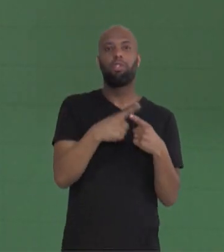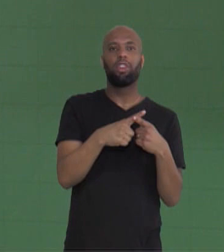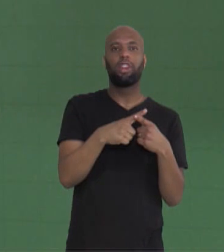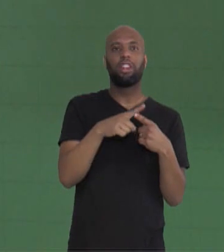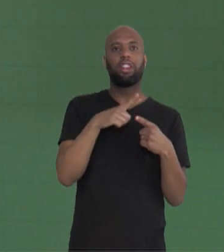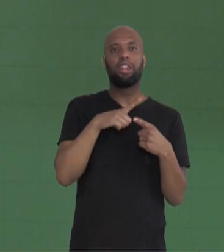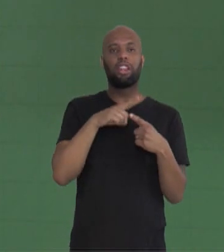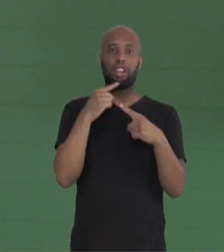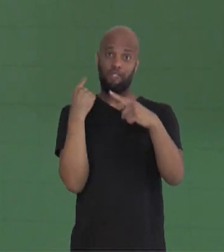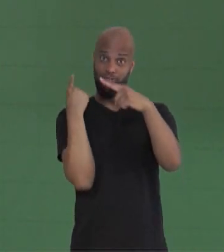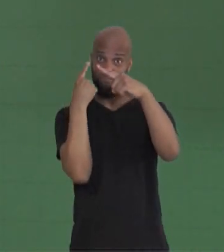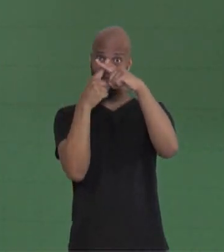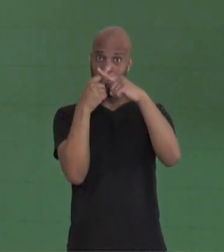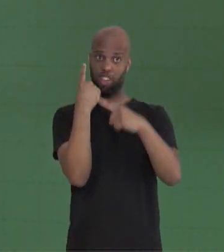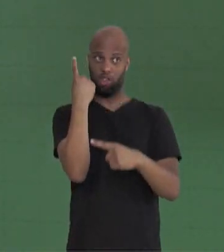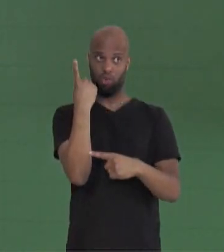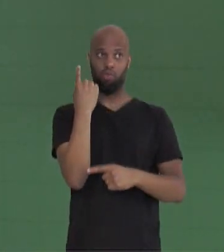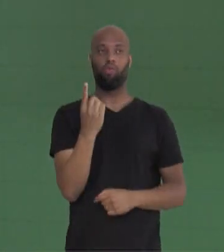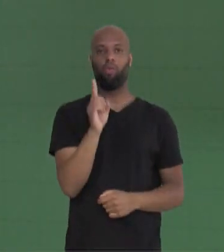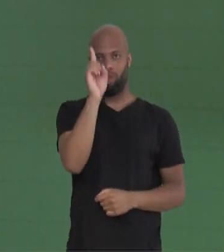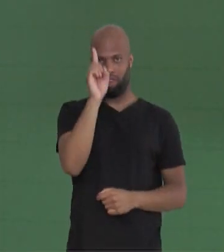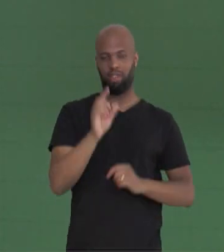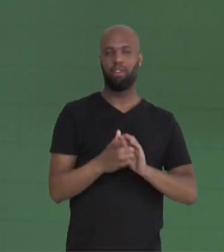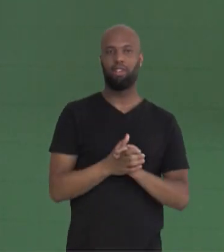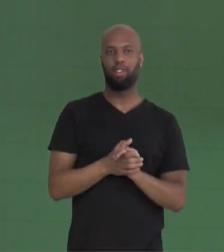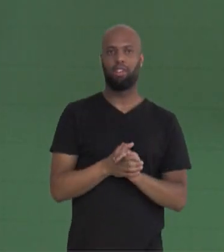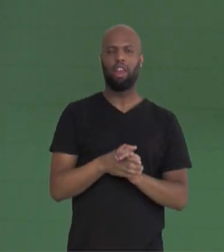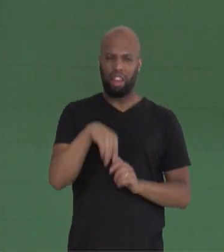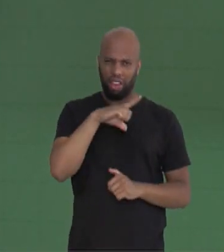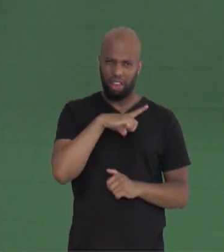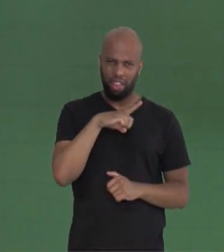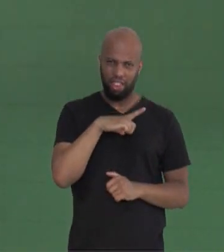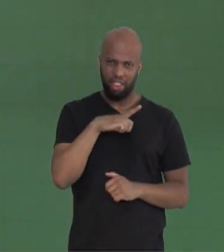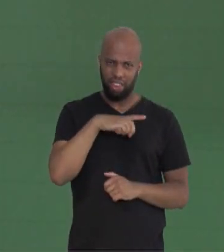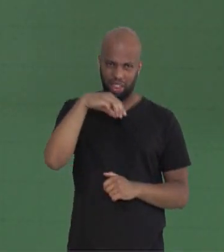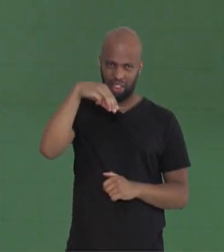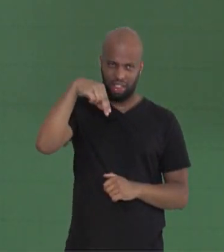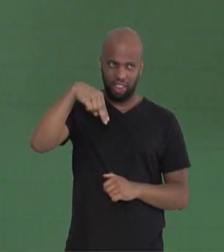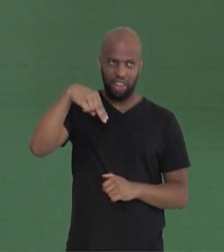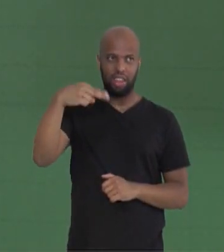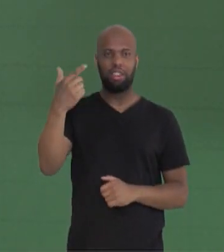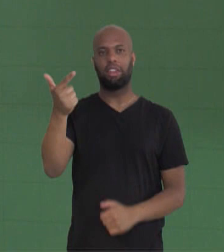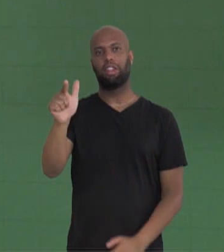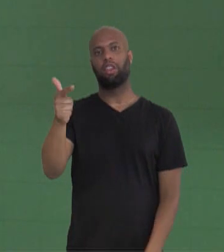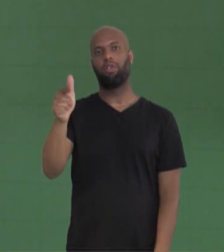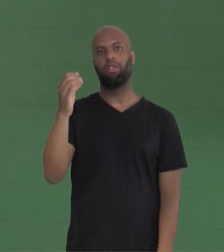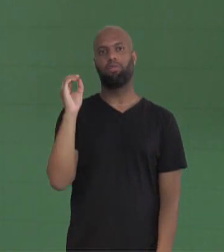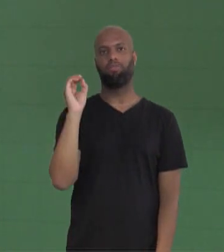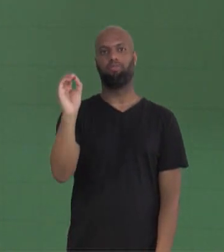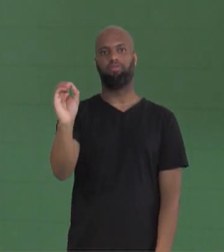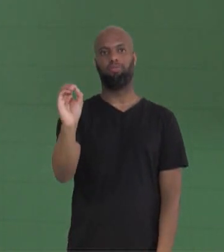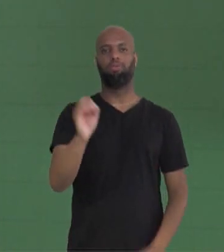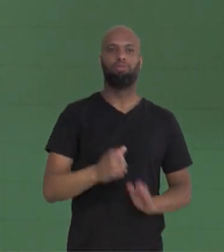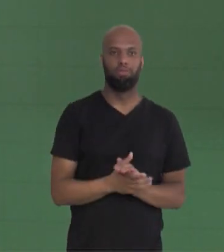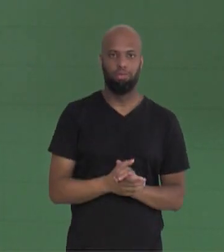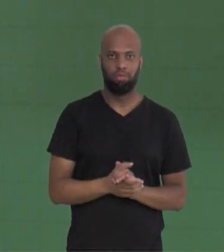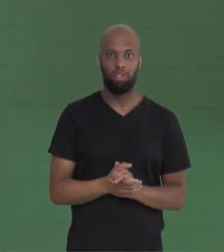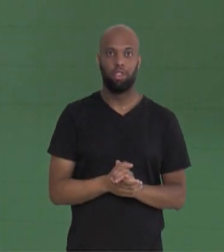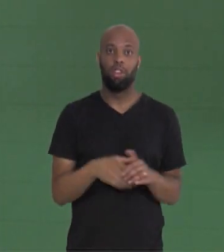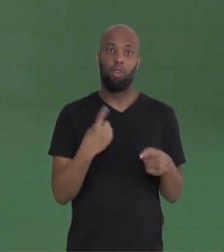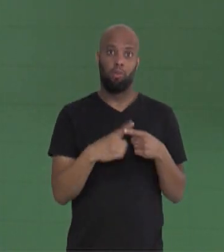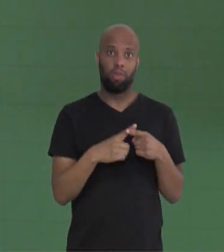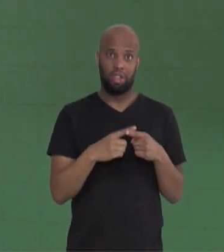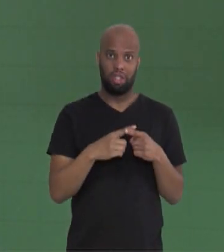multiplicando por 1 aqui, tá? E nós temos o nosso termo N? Não, ele não está presente. Lembra que eu falei para vocês que nem